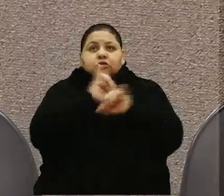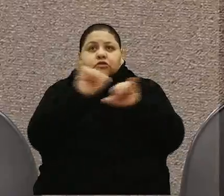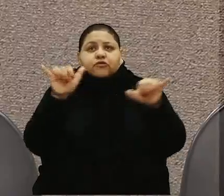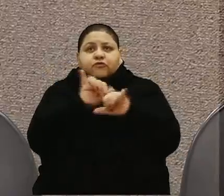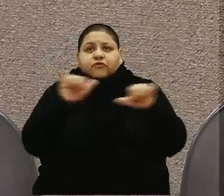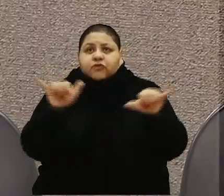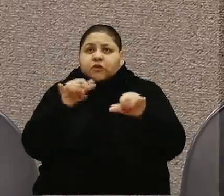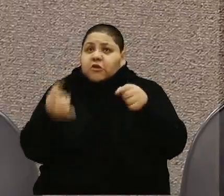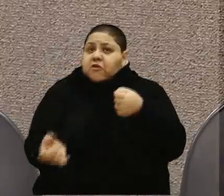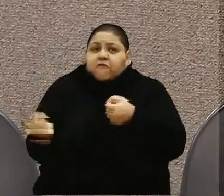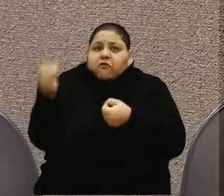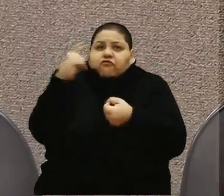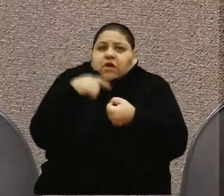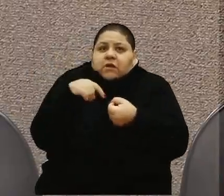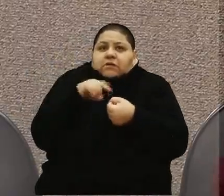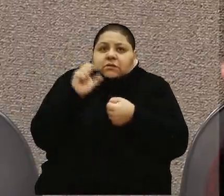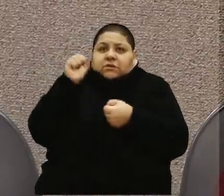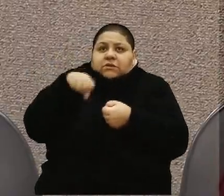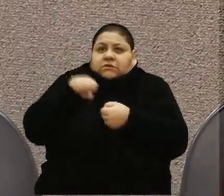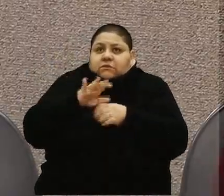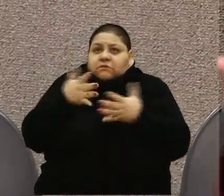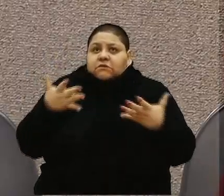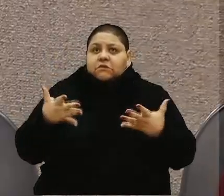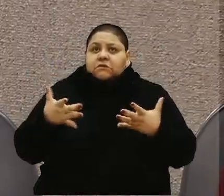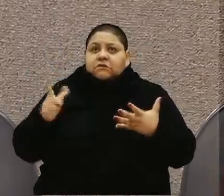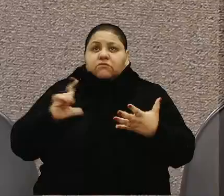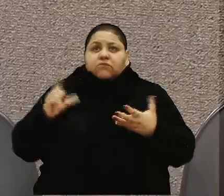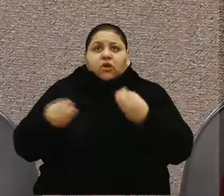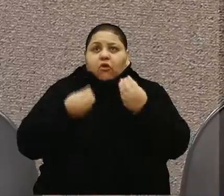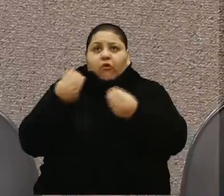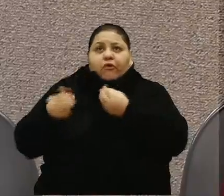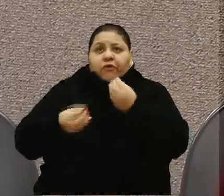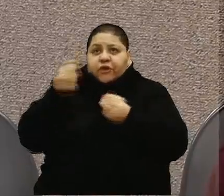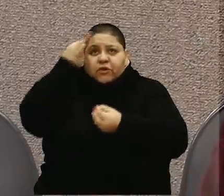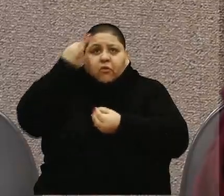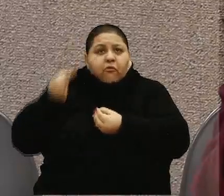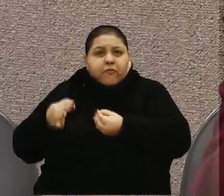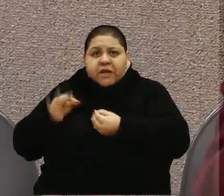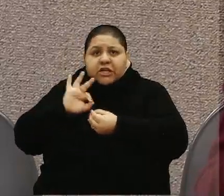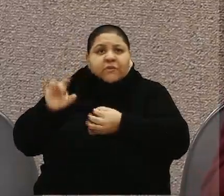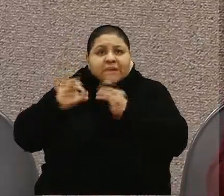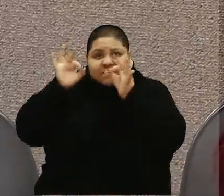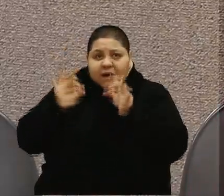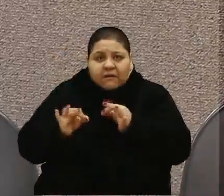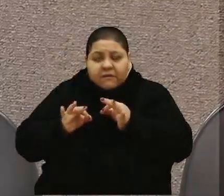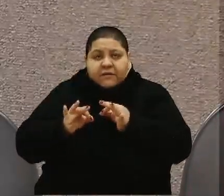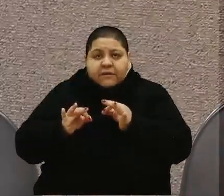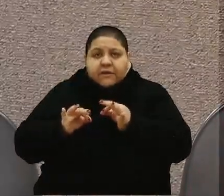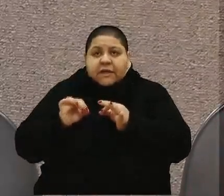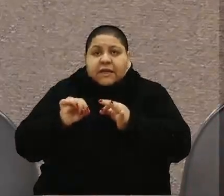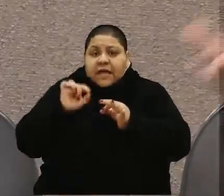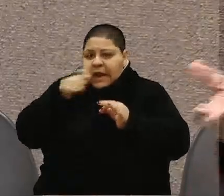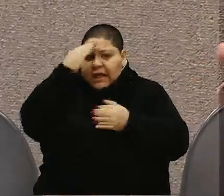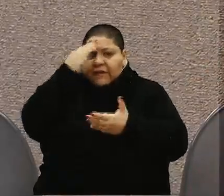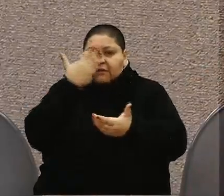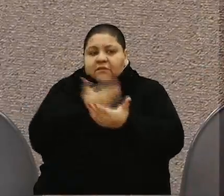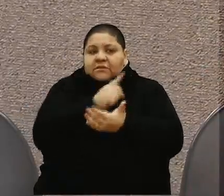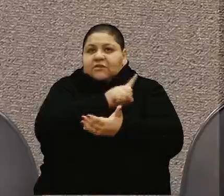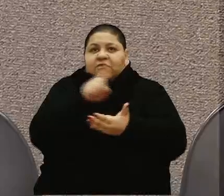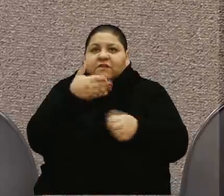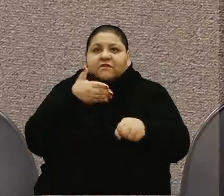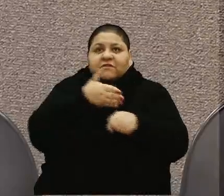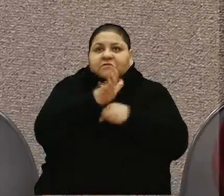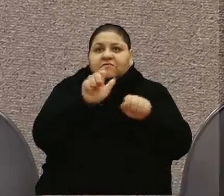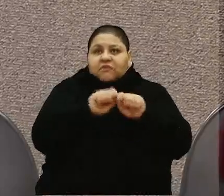coisas e voltando atrás, sem dúvida nenhuma, quando não dá para ser, quando ele entende que não dá para ser. Quando aquilo que ele acredita não vai ser aprovado